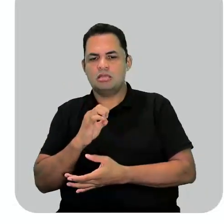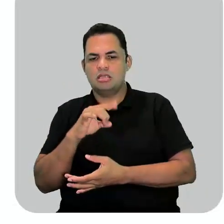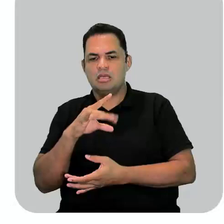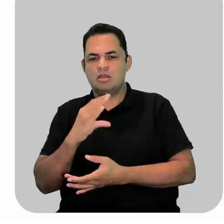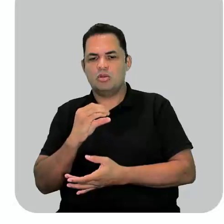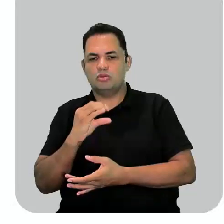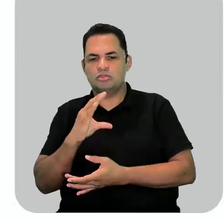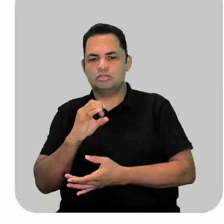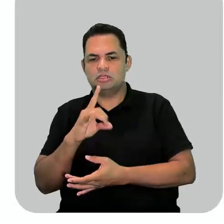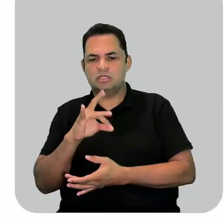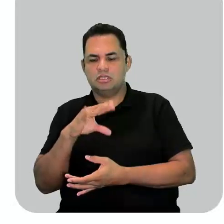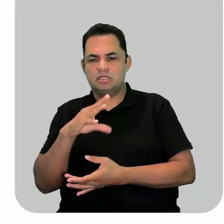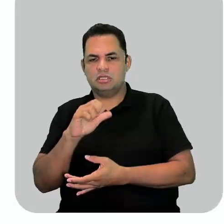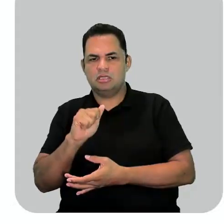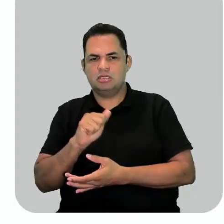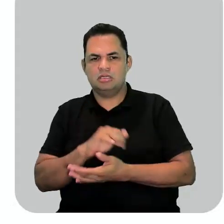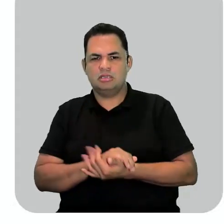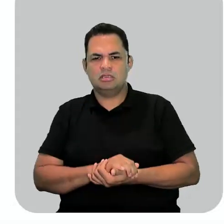heterocíclica.